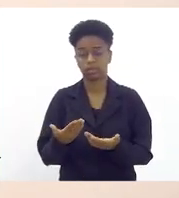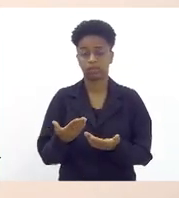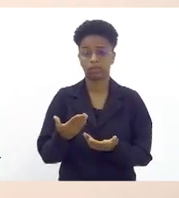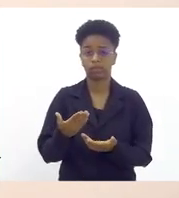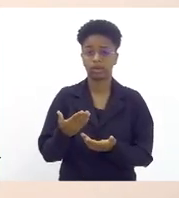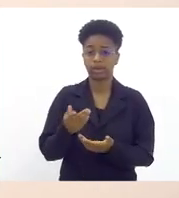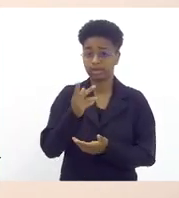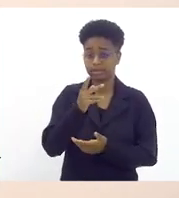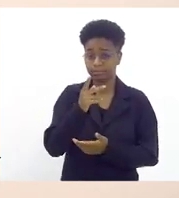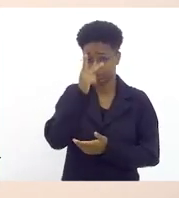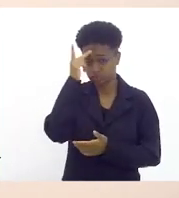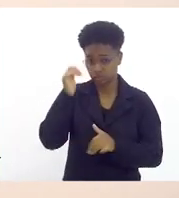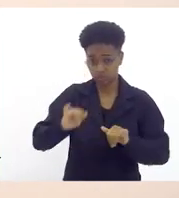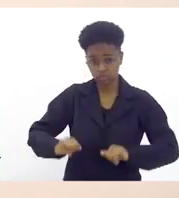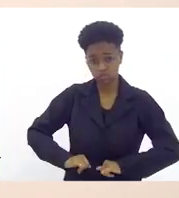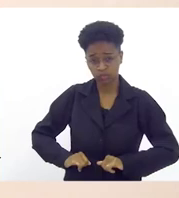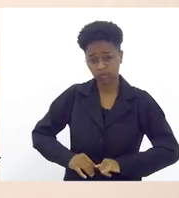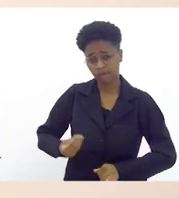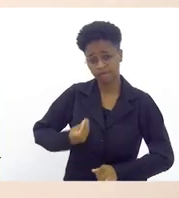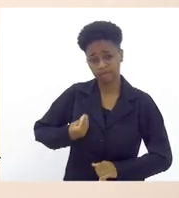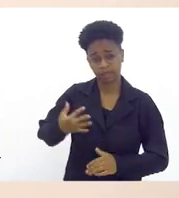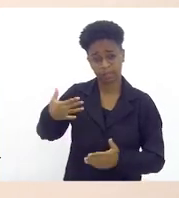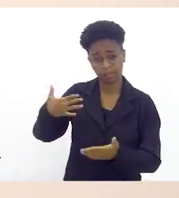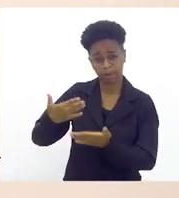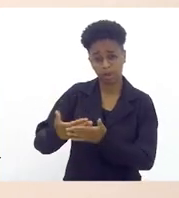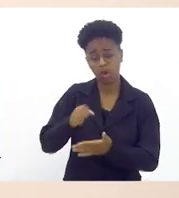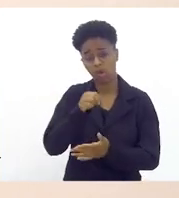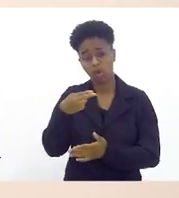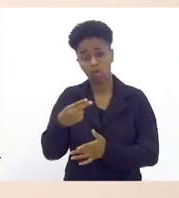pessoa que sofreu a vida toda, enfim, muitas das vezes assassinada, morreu,